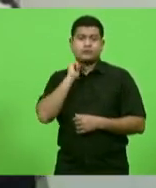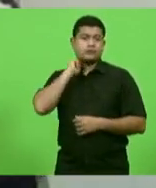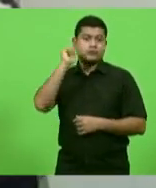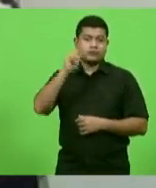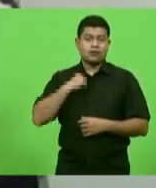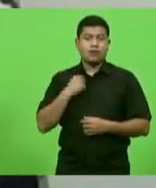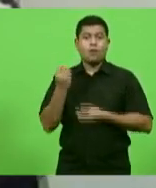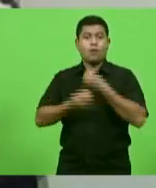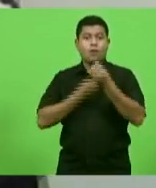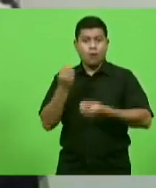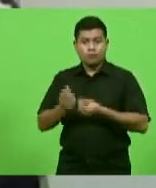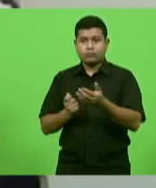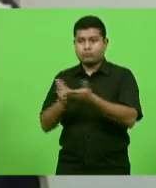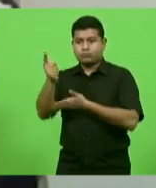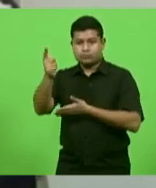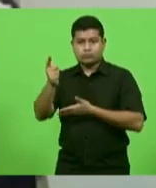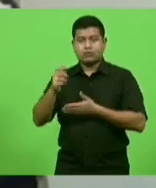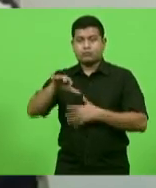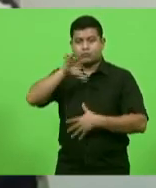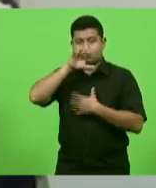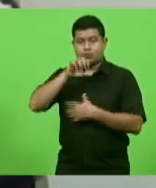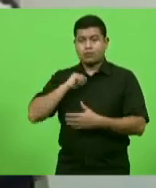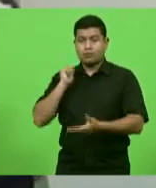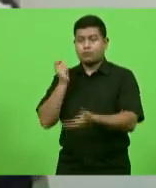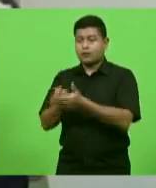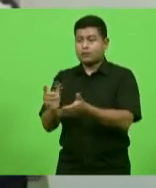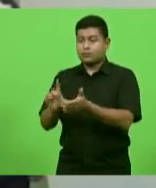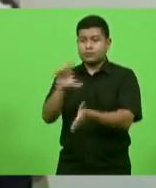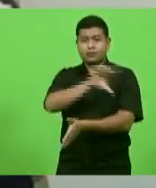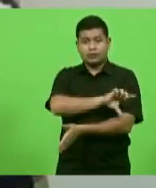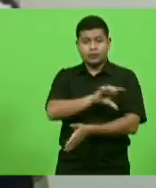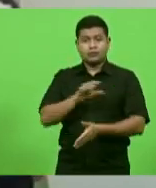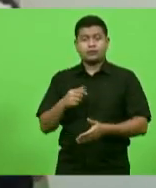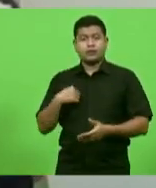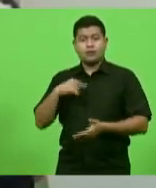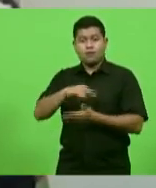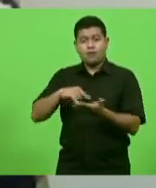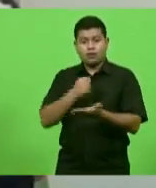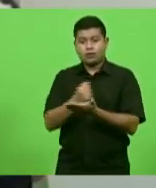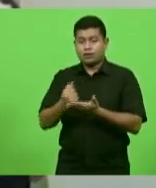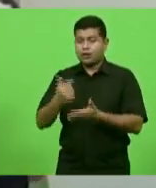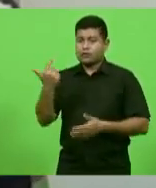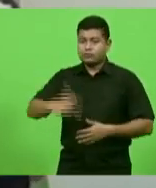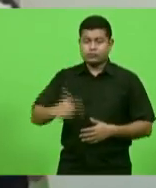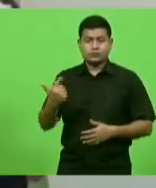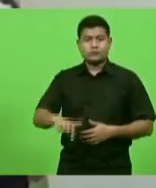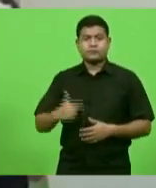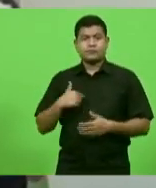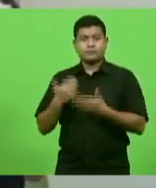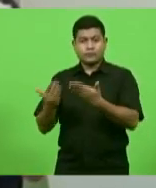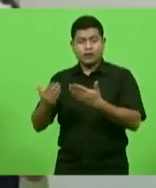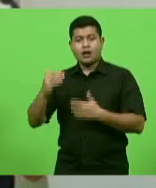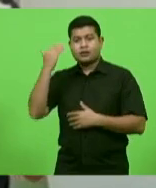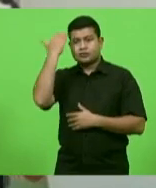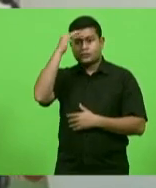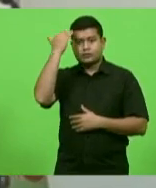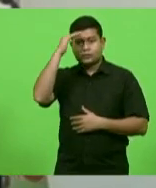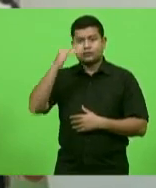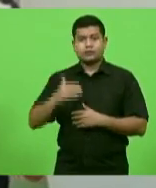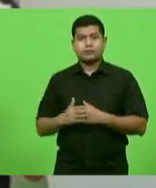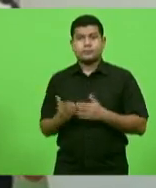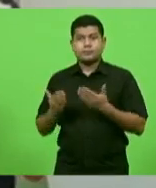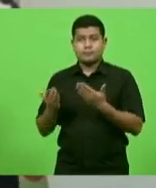foram comprados respiradores com pagamento antecipado sem contrato foi desta ciência que o